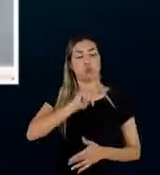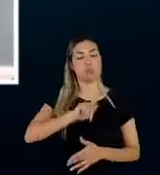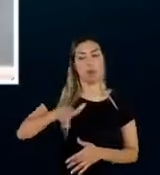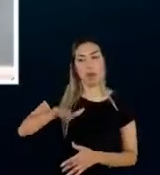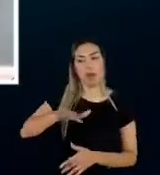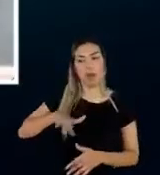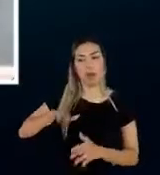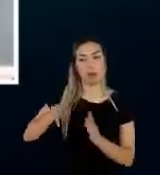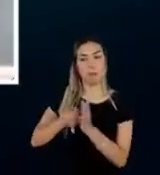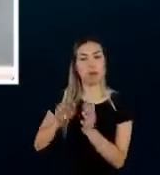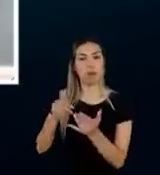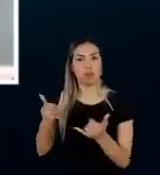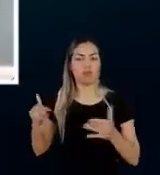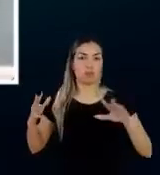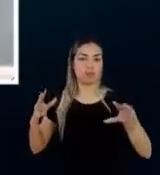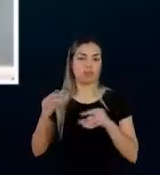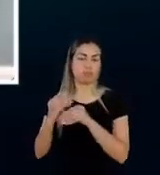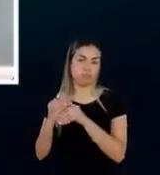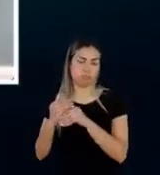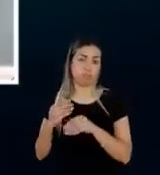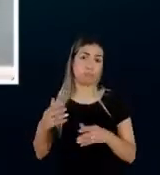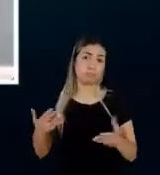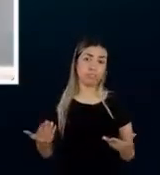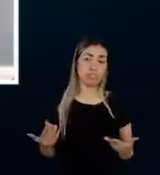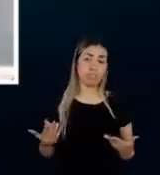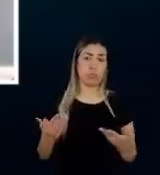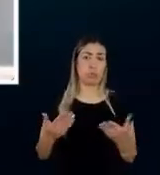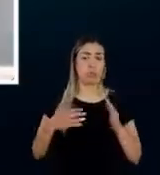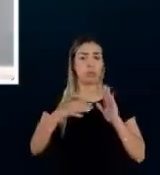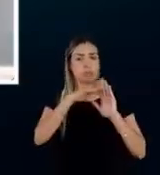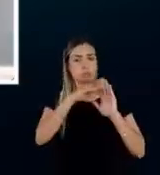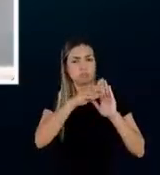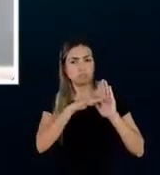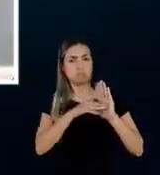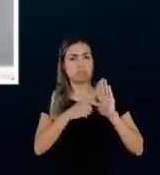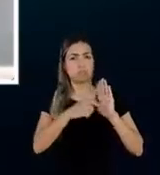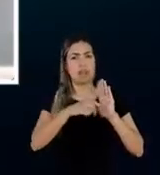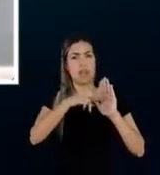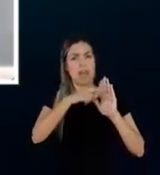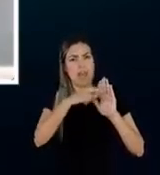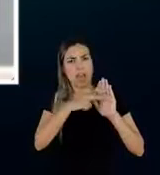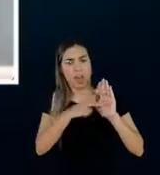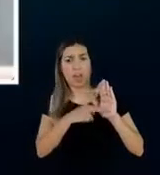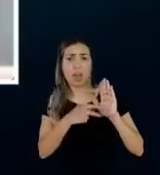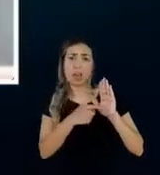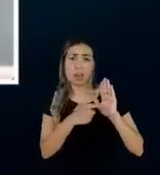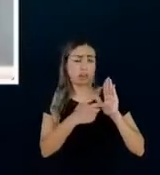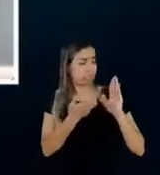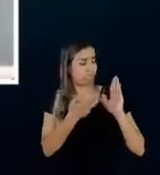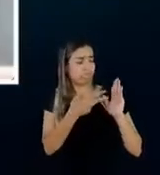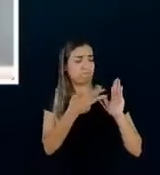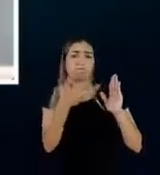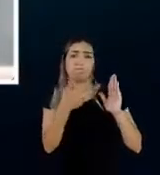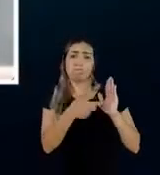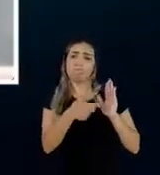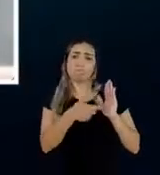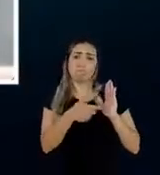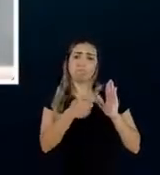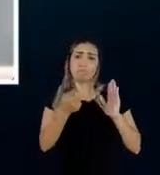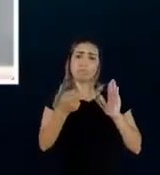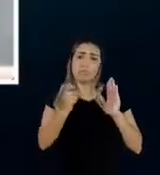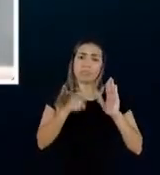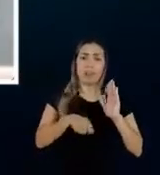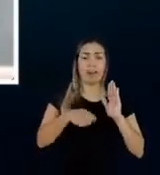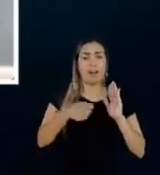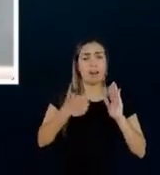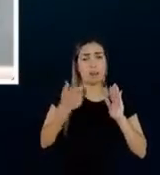energético. O regulamento, ele só favorece, eu acho que essa integração. A gente,